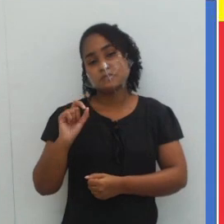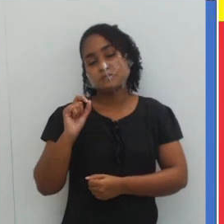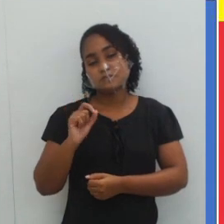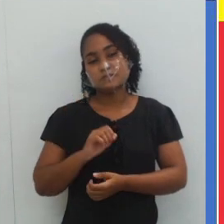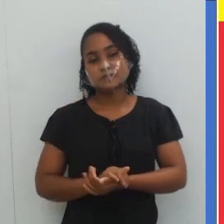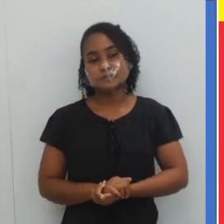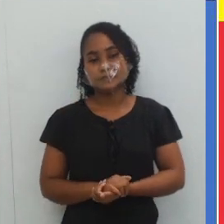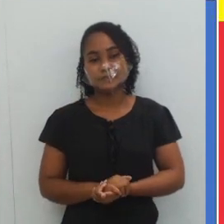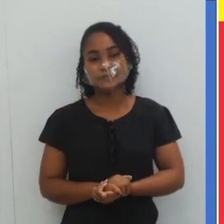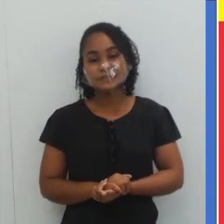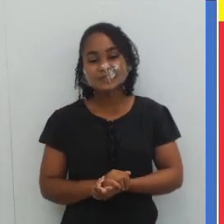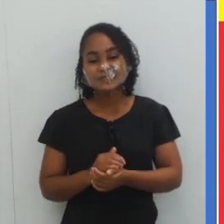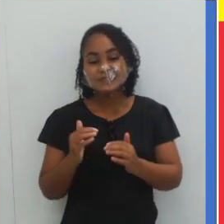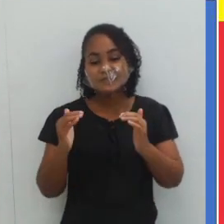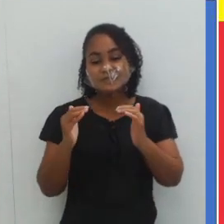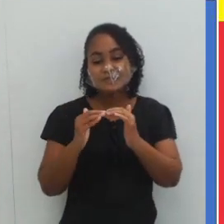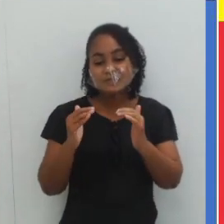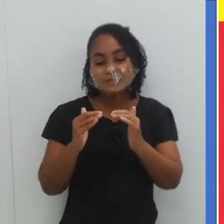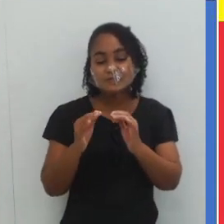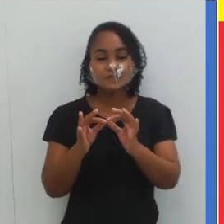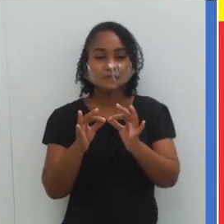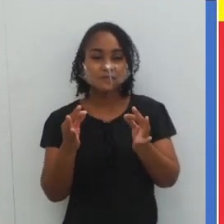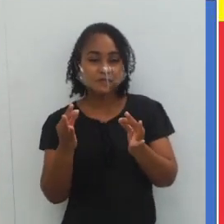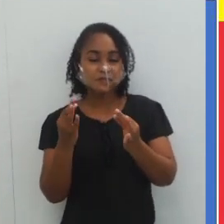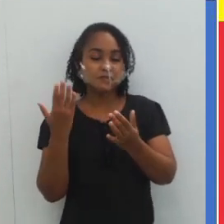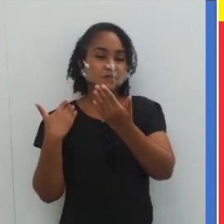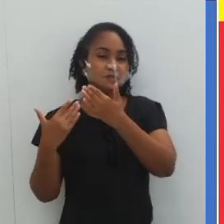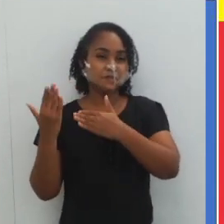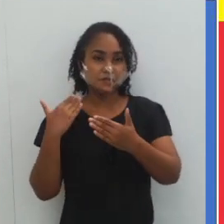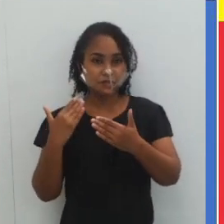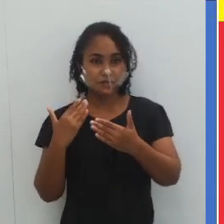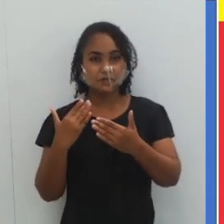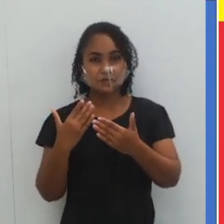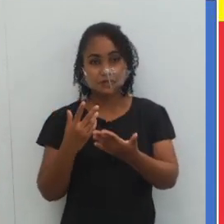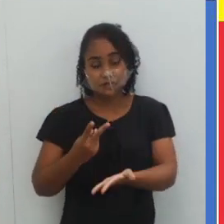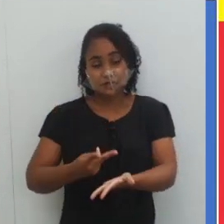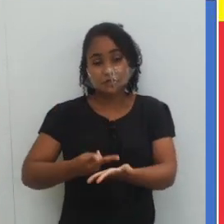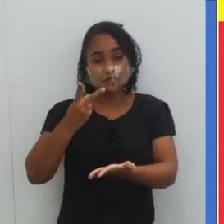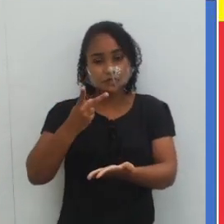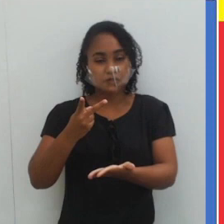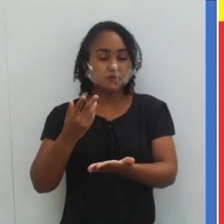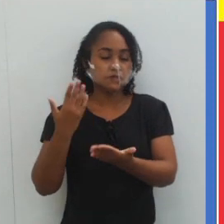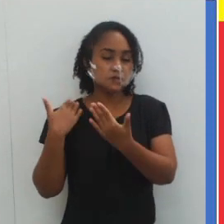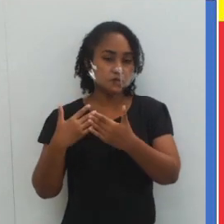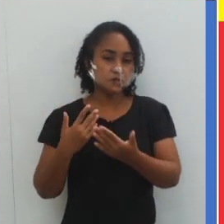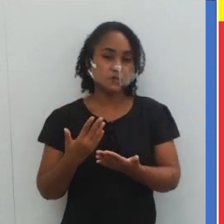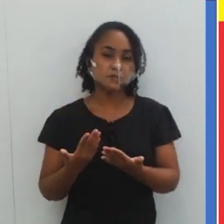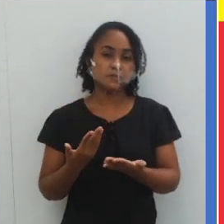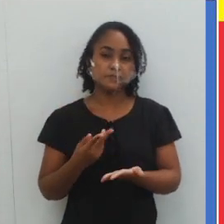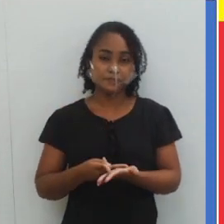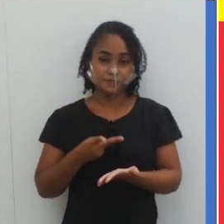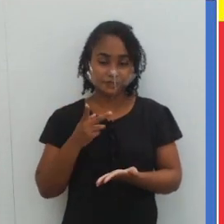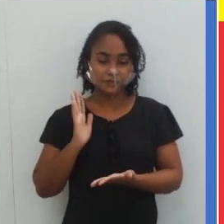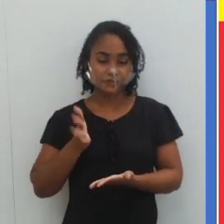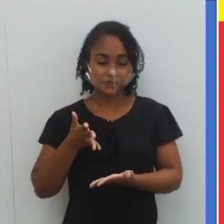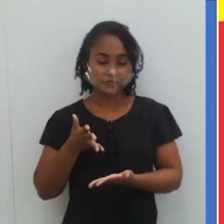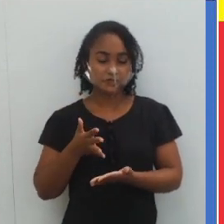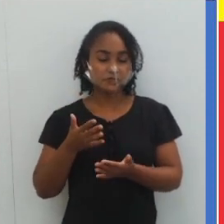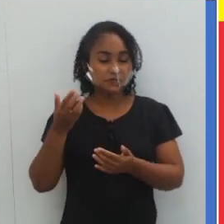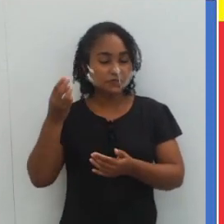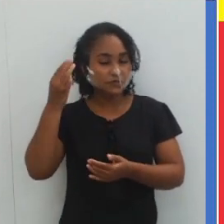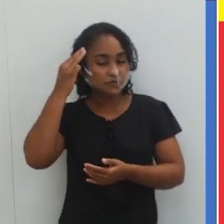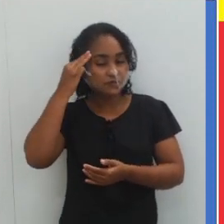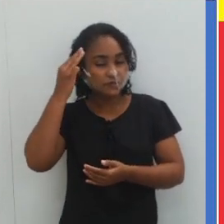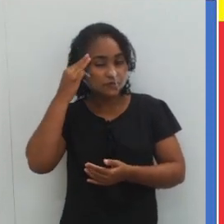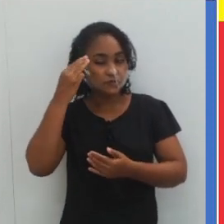tem aí do que é que se trata o Simple Past, né? An action in the past, uma ação que ocorreu e ficou lá